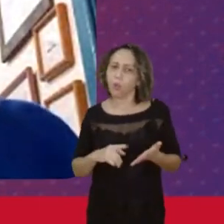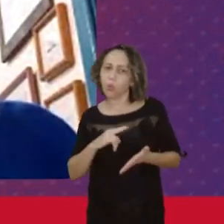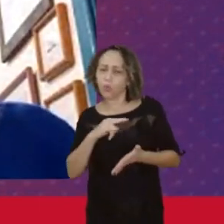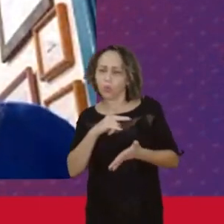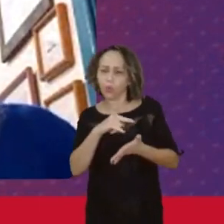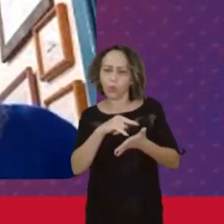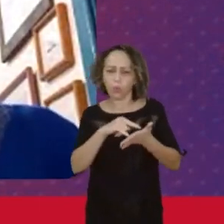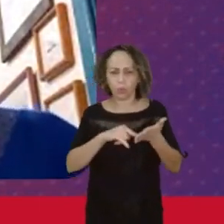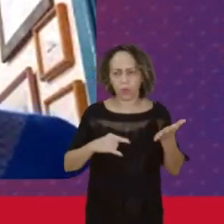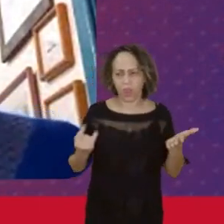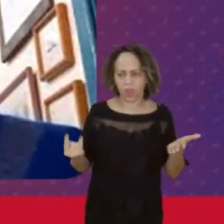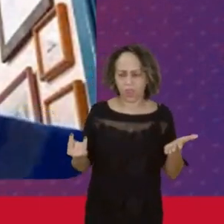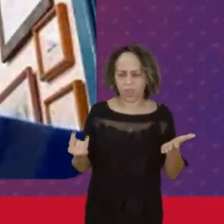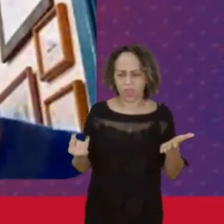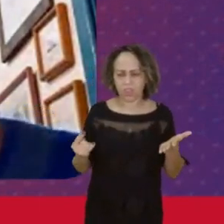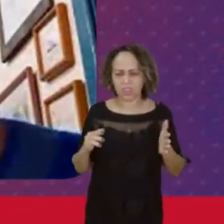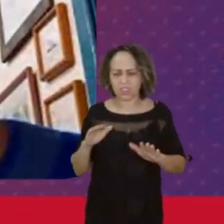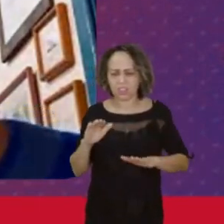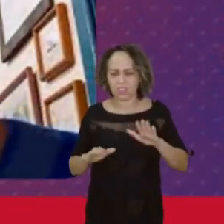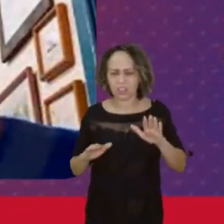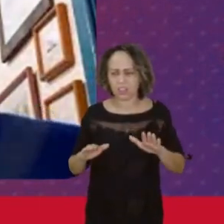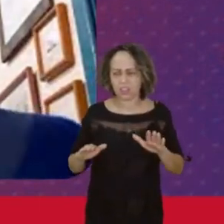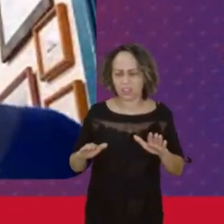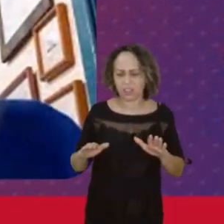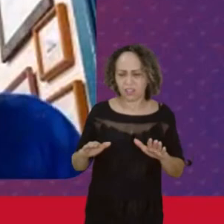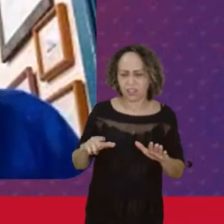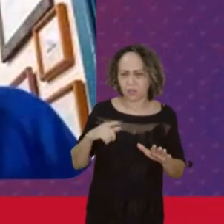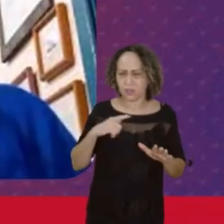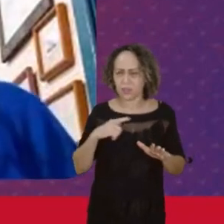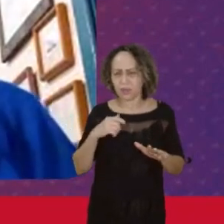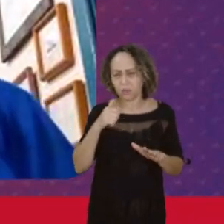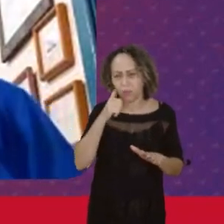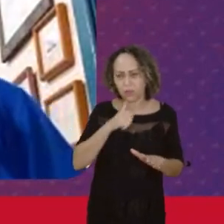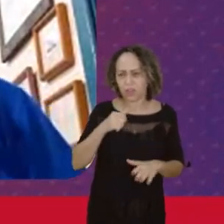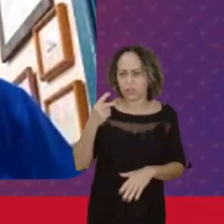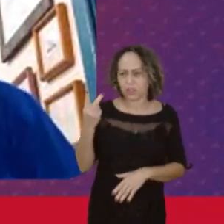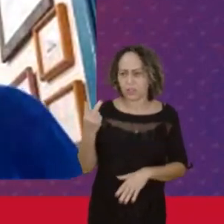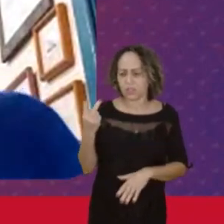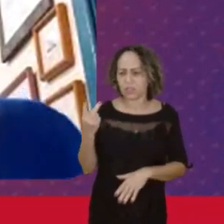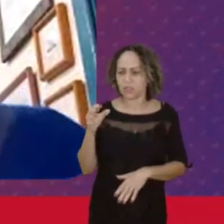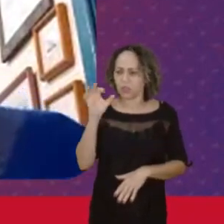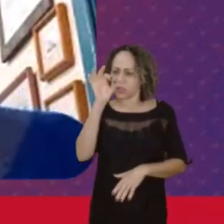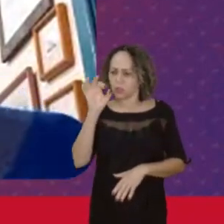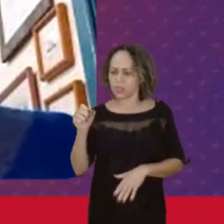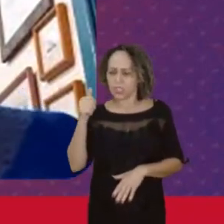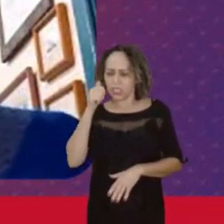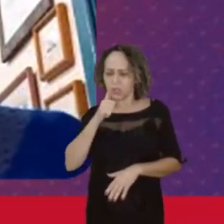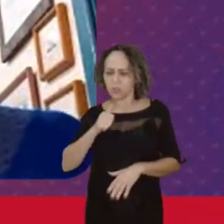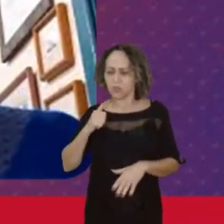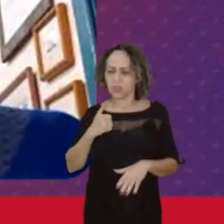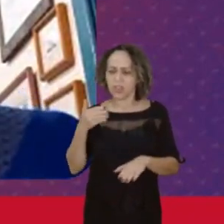documentos, uma hora a gente tem 12% de mulheres participando,